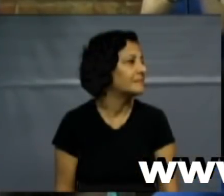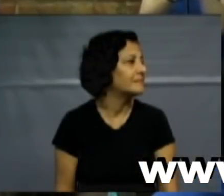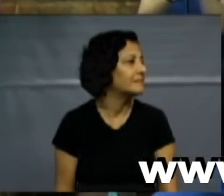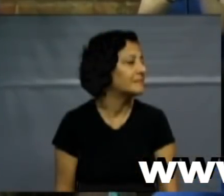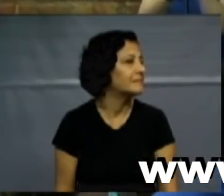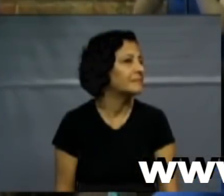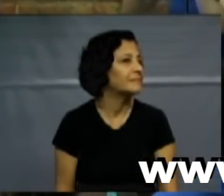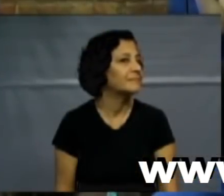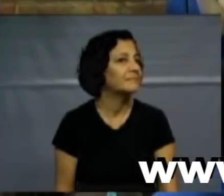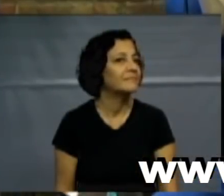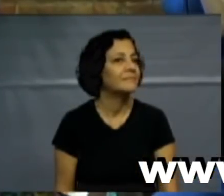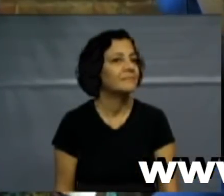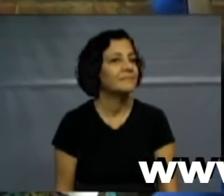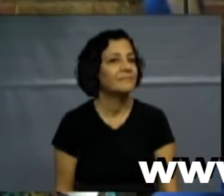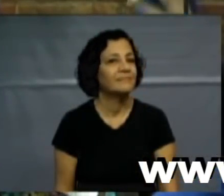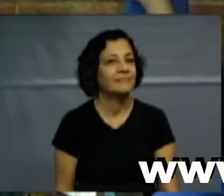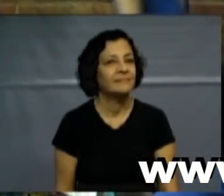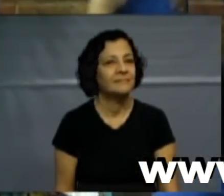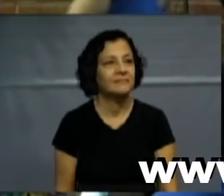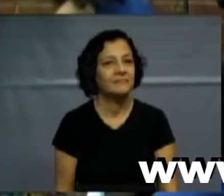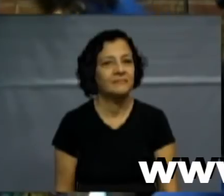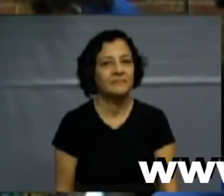Muito obrigada e boa noite.